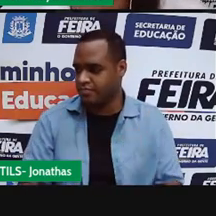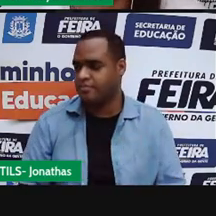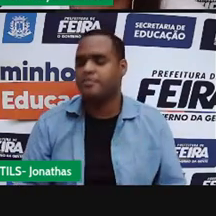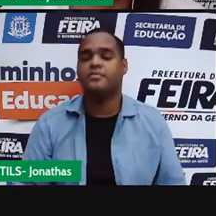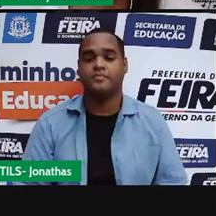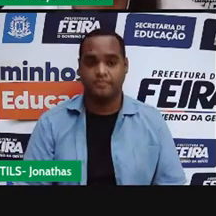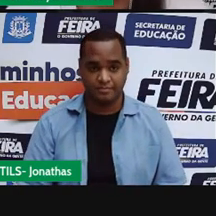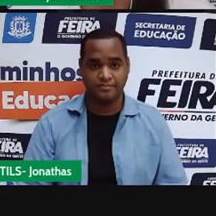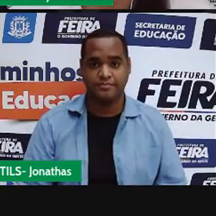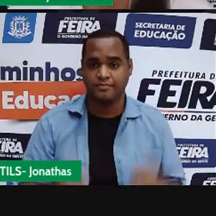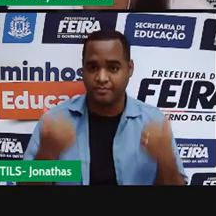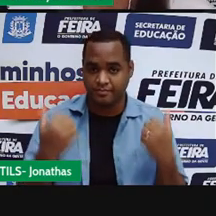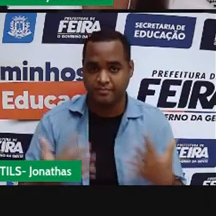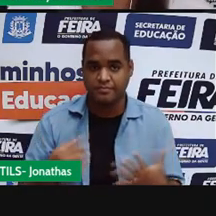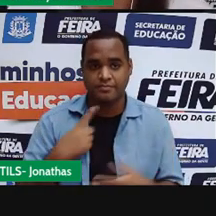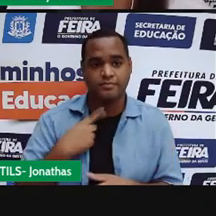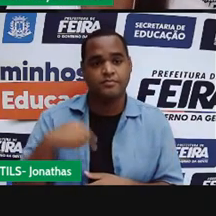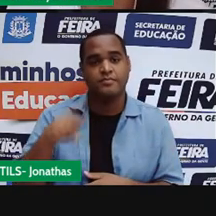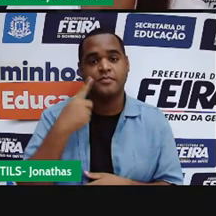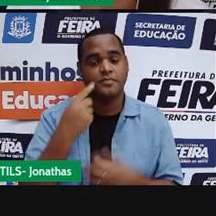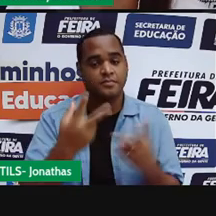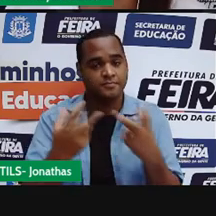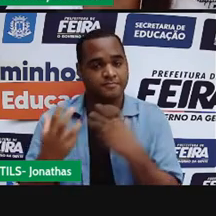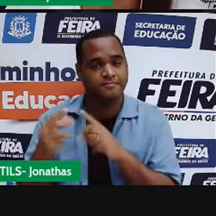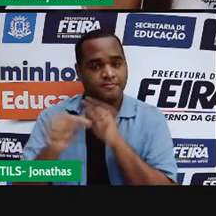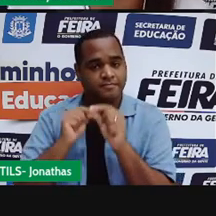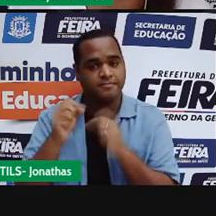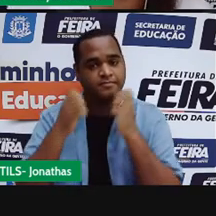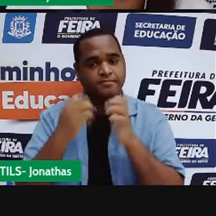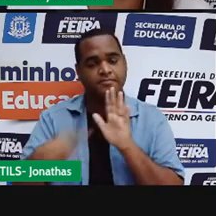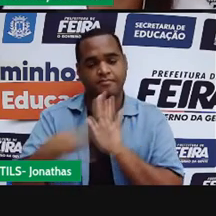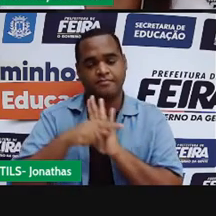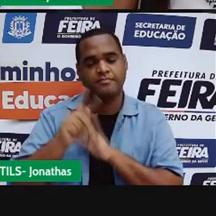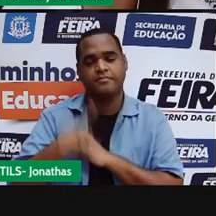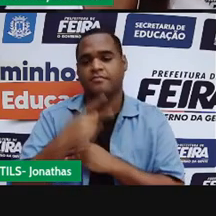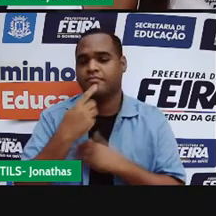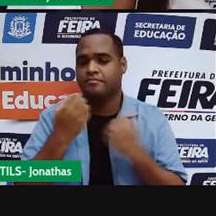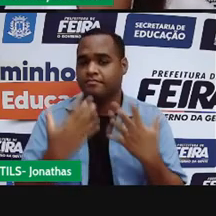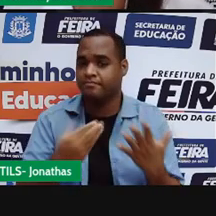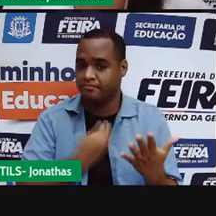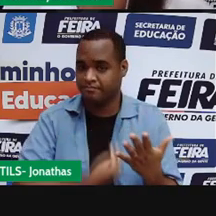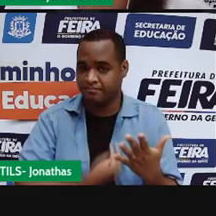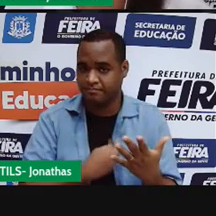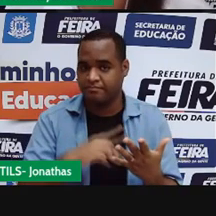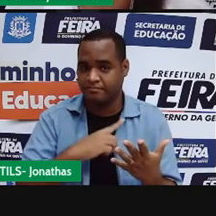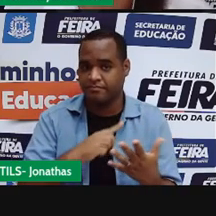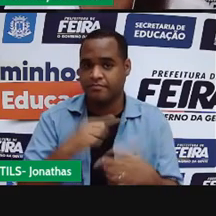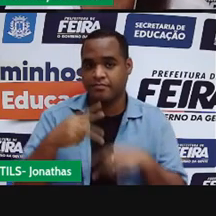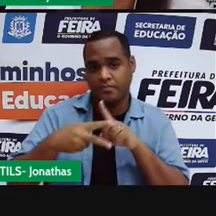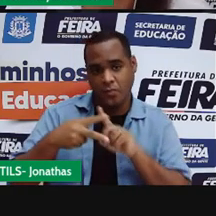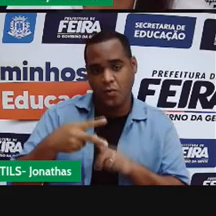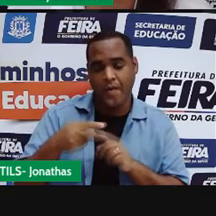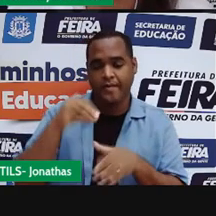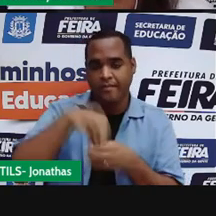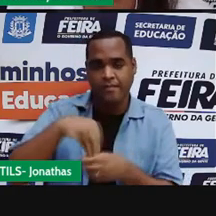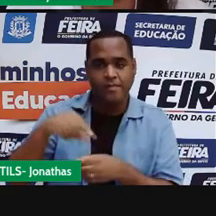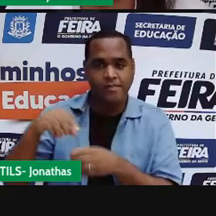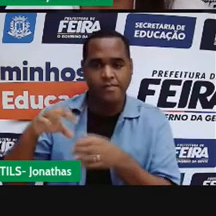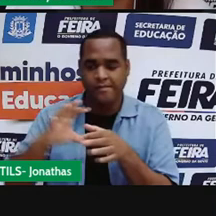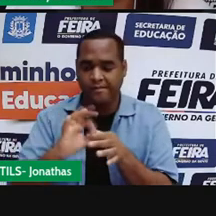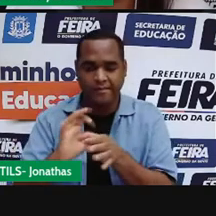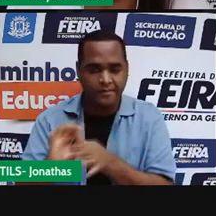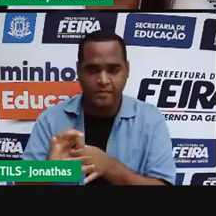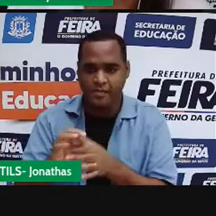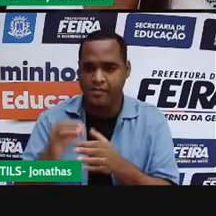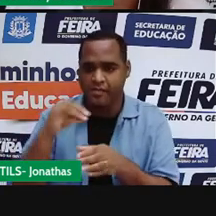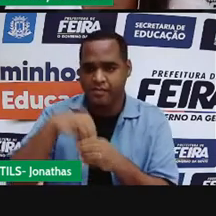E a gente viu que a impenetrabilidade é uma das propriedades gerais da matéria. E ela diz que dois corpos não conseguem ocupar o mesmo espaço ao